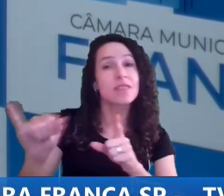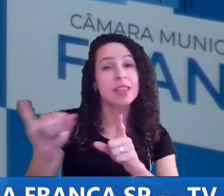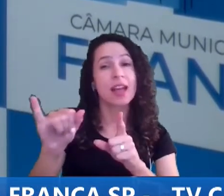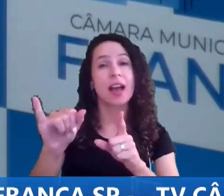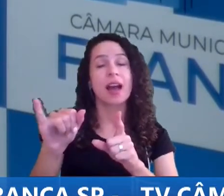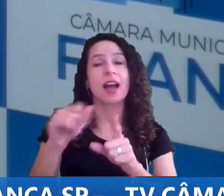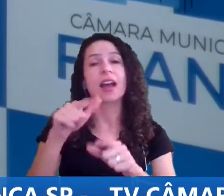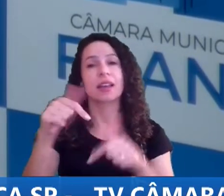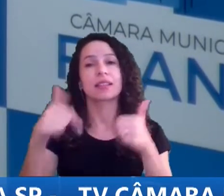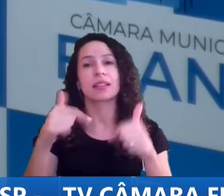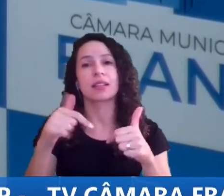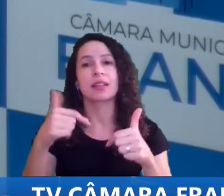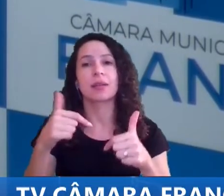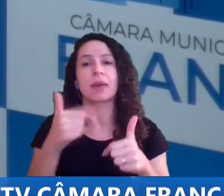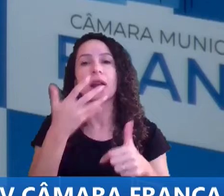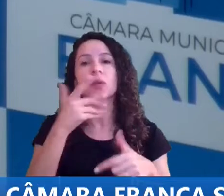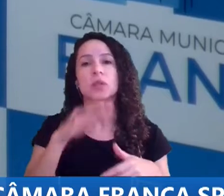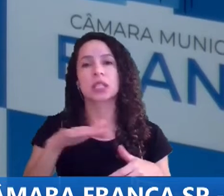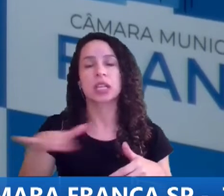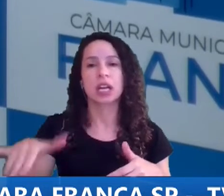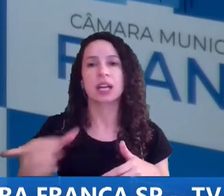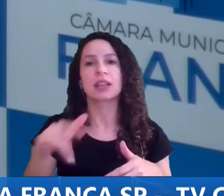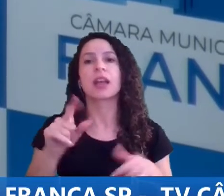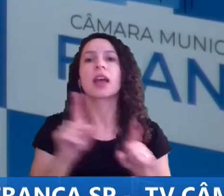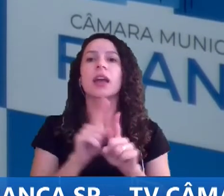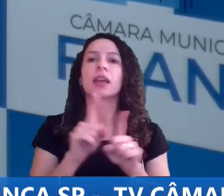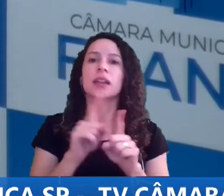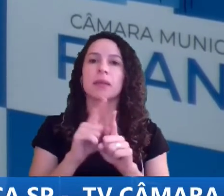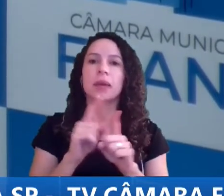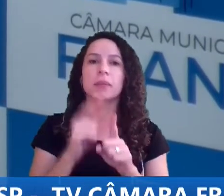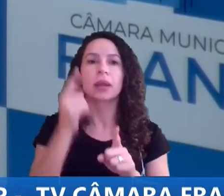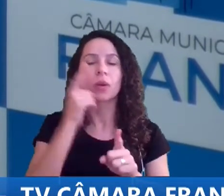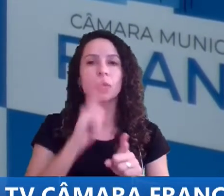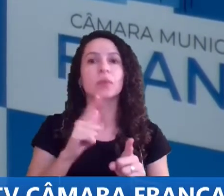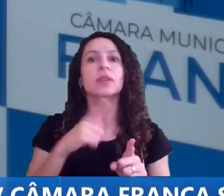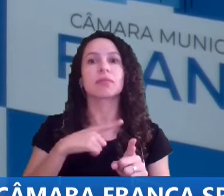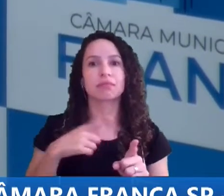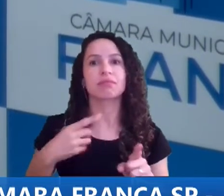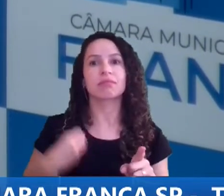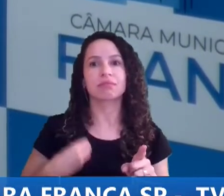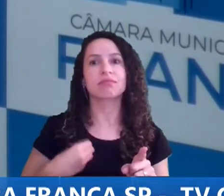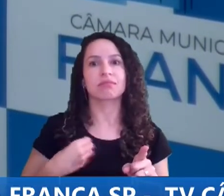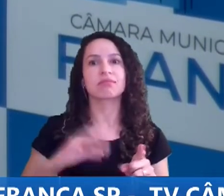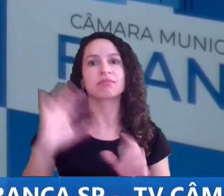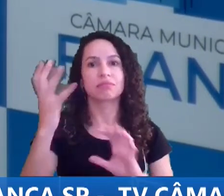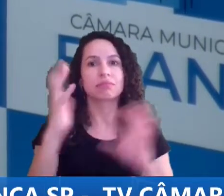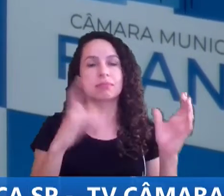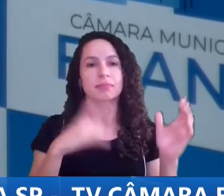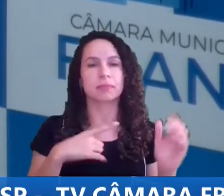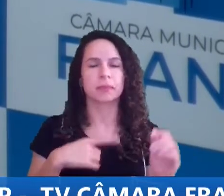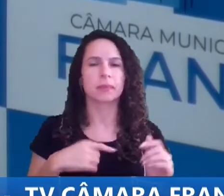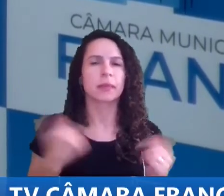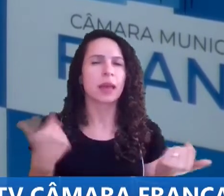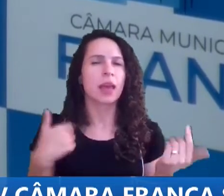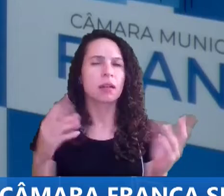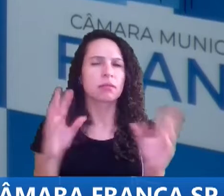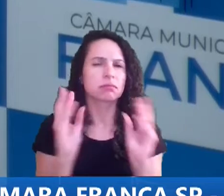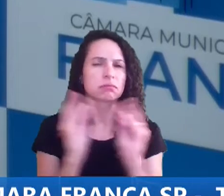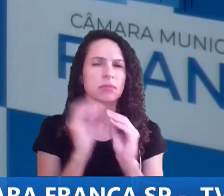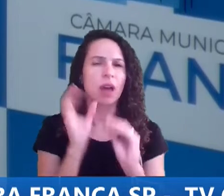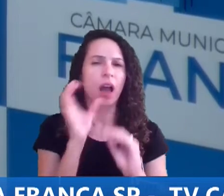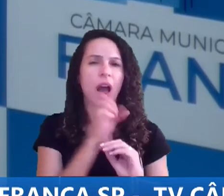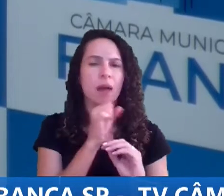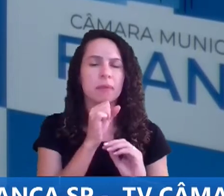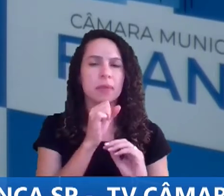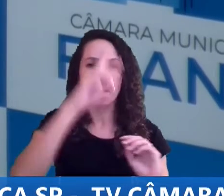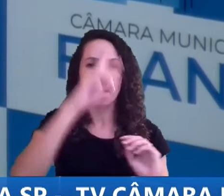questão do trabalho infantil e para combater aquele que ainda existe. E eu vou trazer aqui um rápido depoimento pessoal,